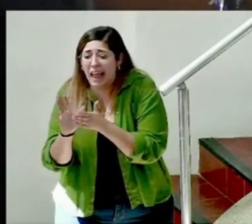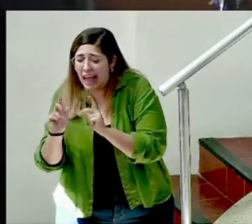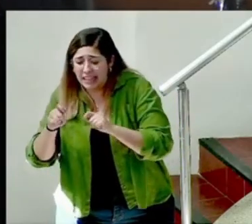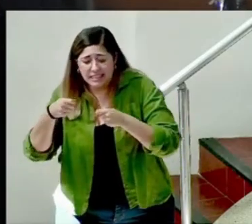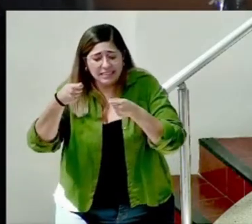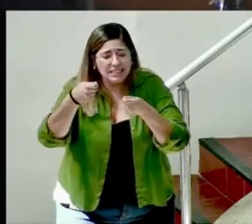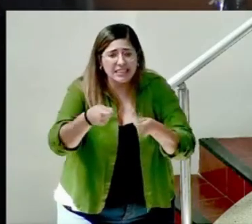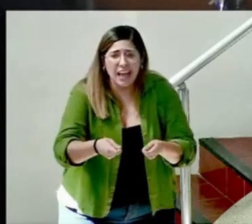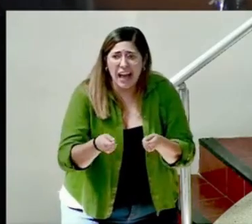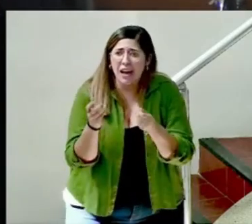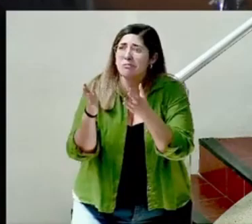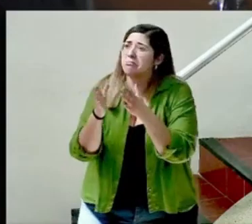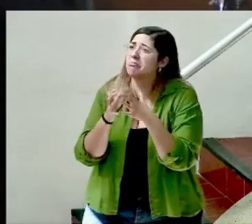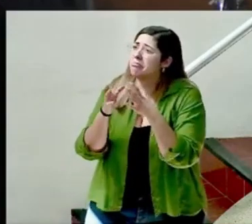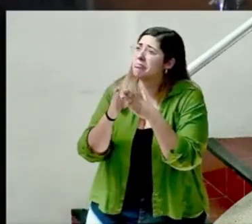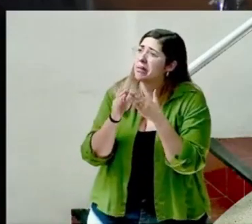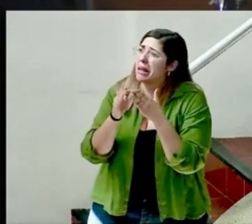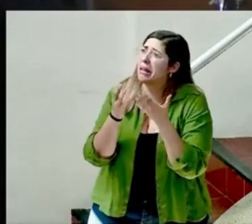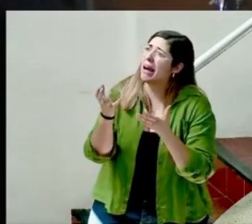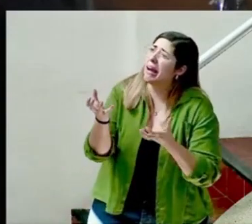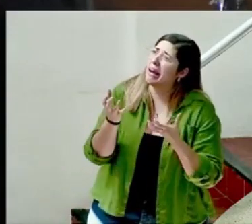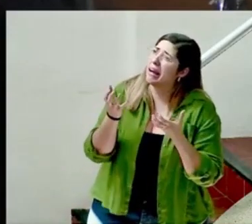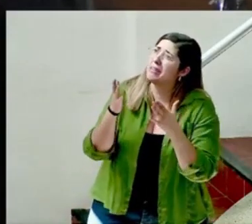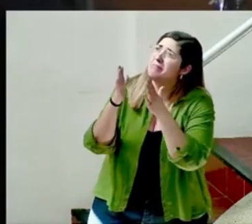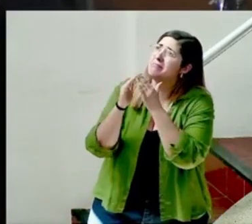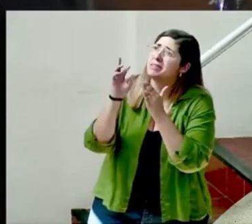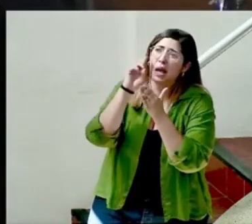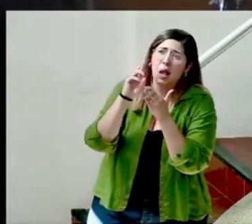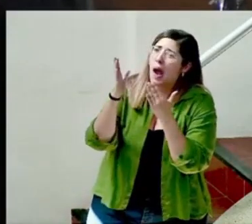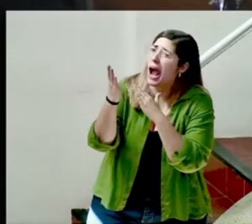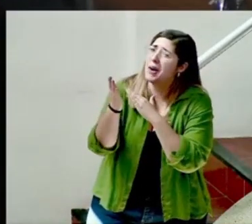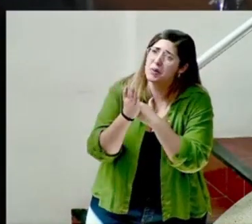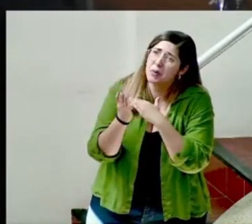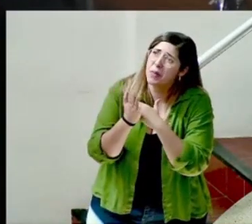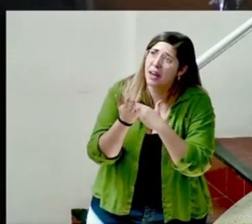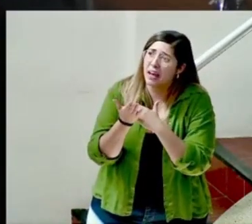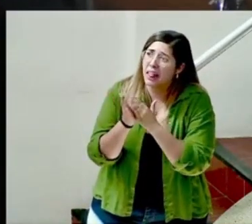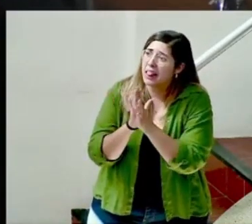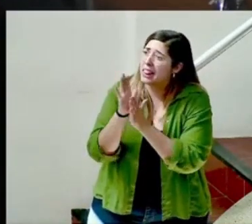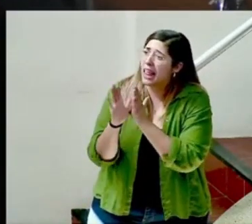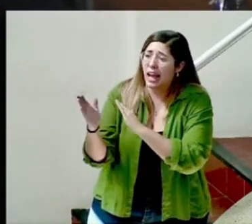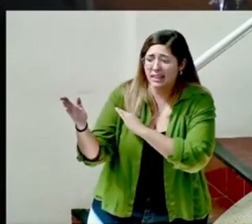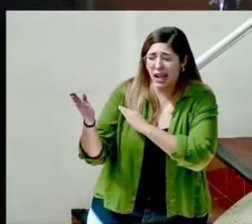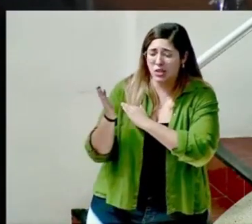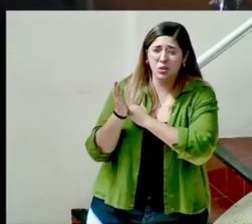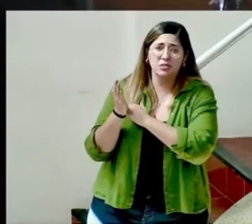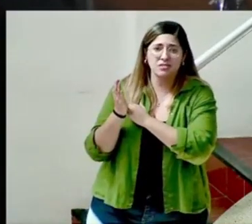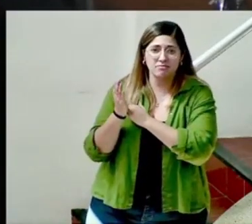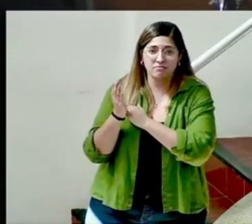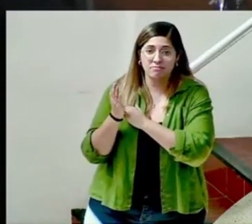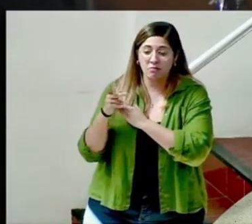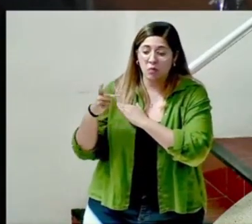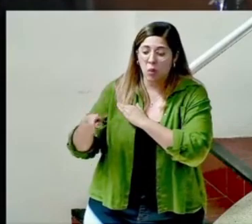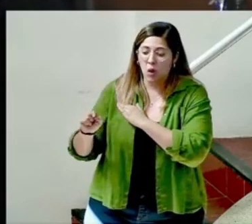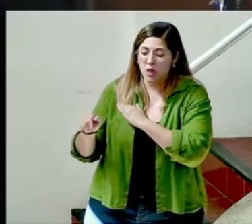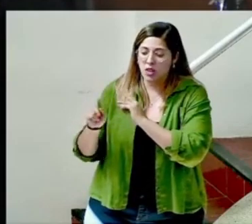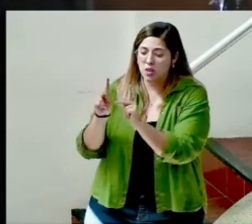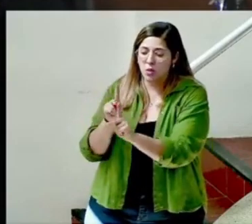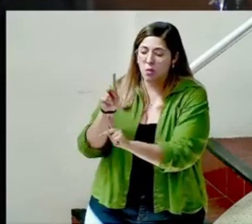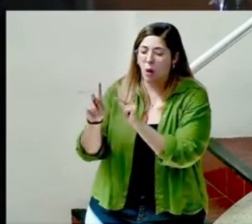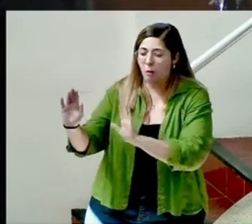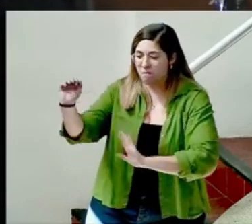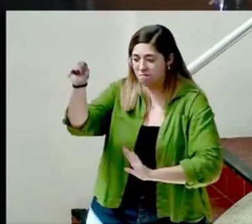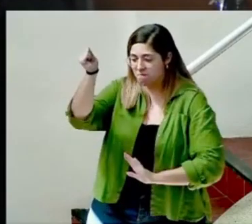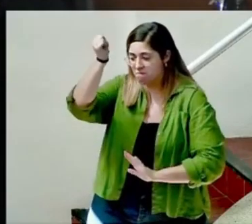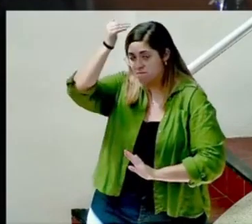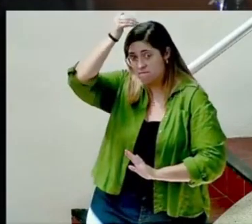ele clame ao Senhor contra vocês, e vocês sejam culpados de